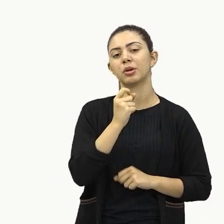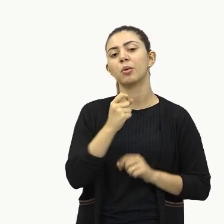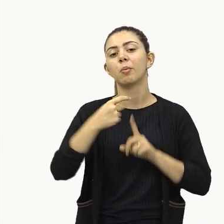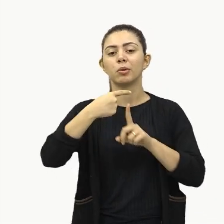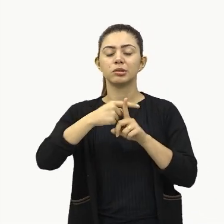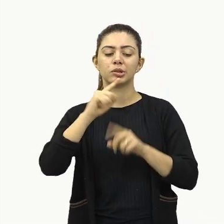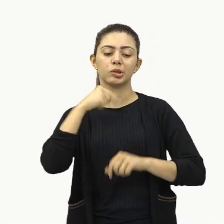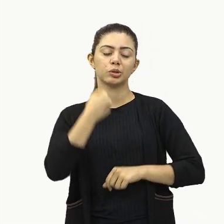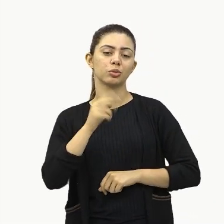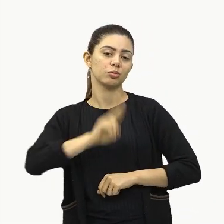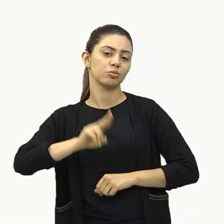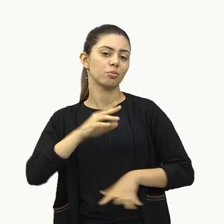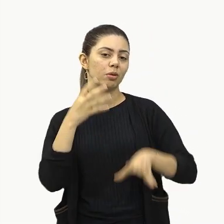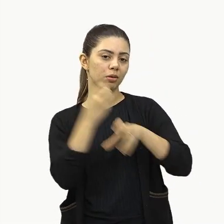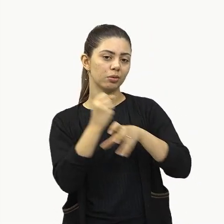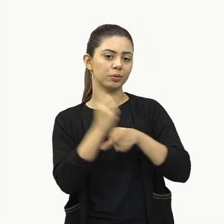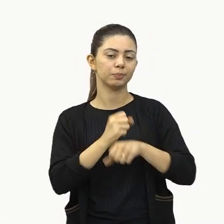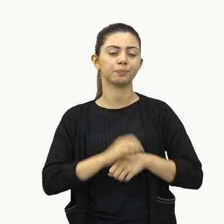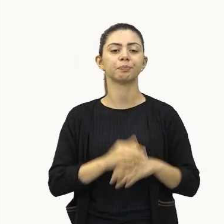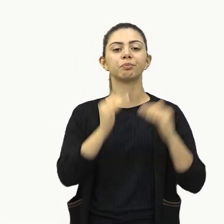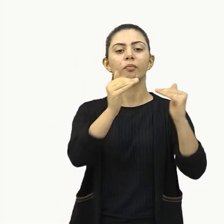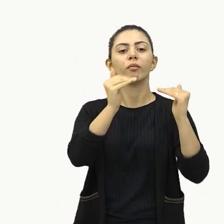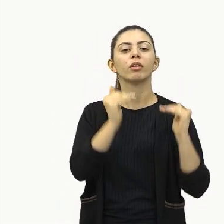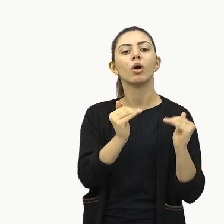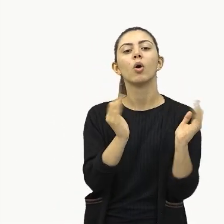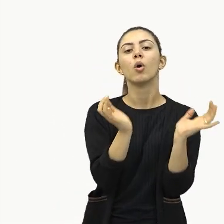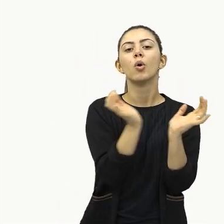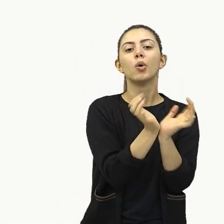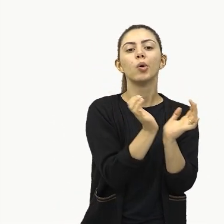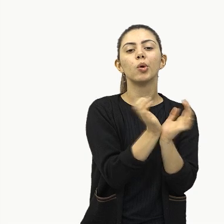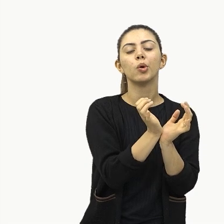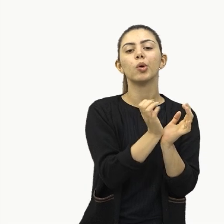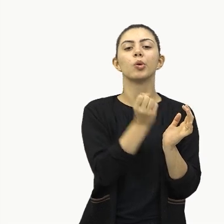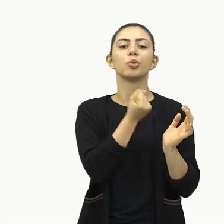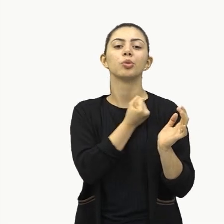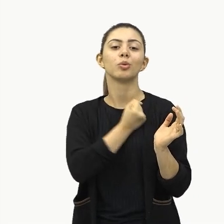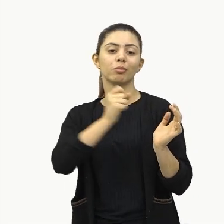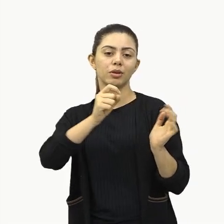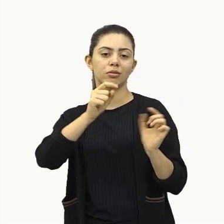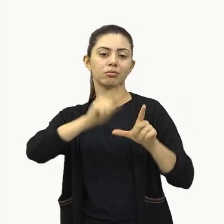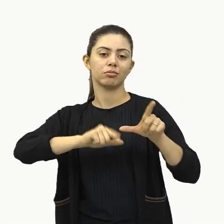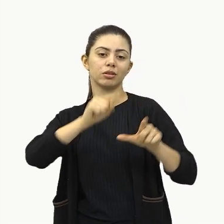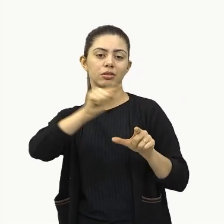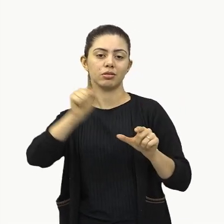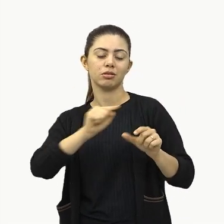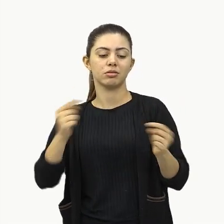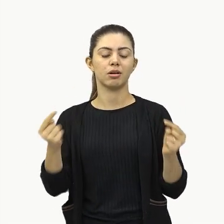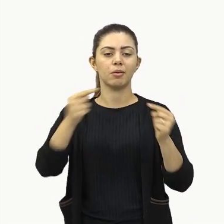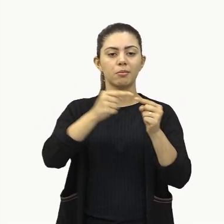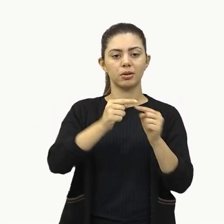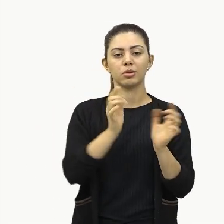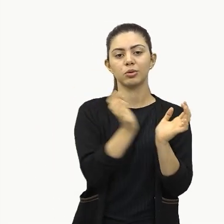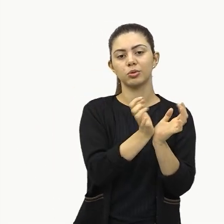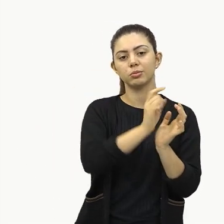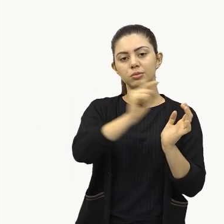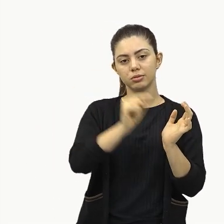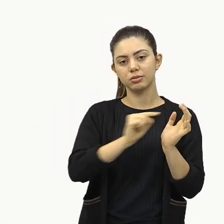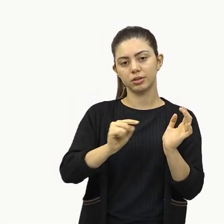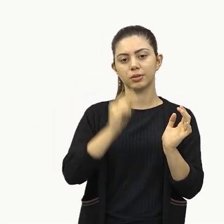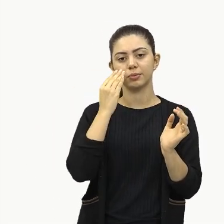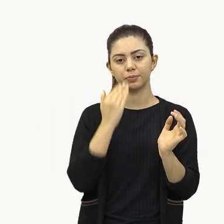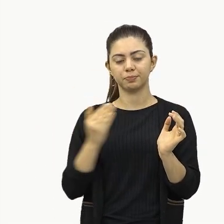para contar. Logo em seguida, nós temos o conjunto dos inteiros, que é simbolizado pela letra